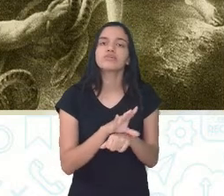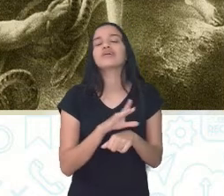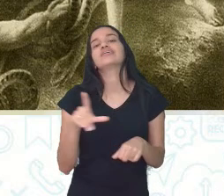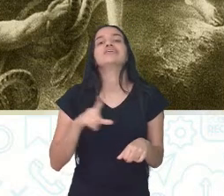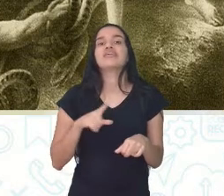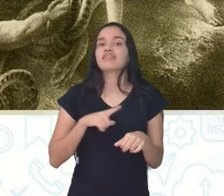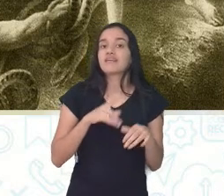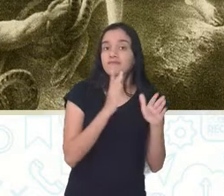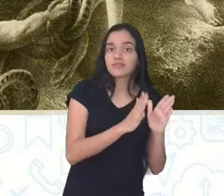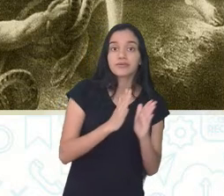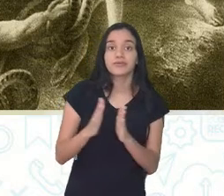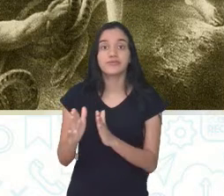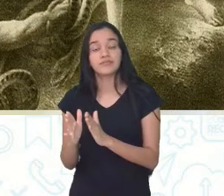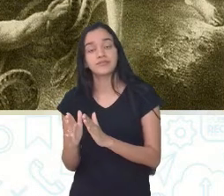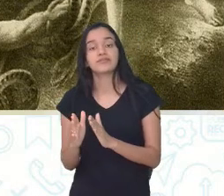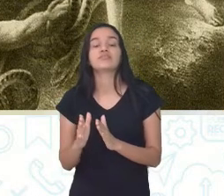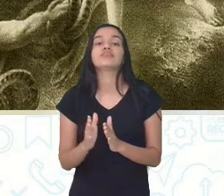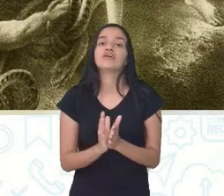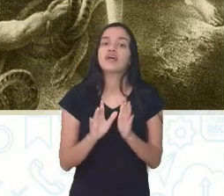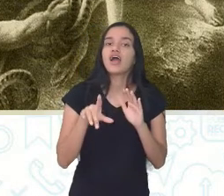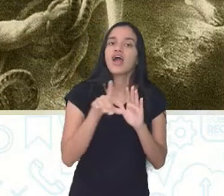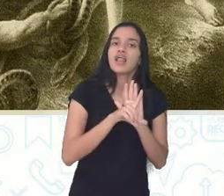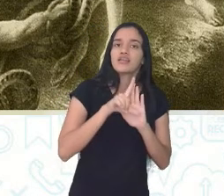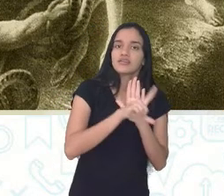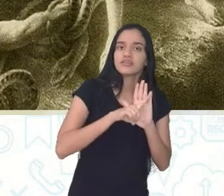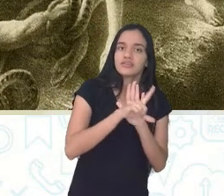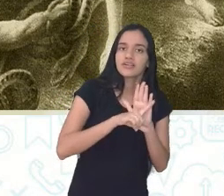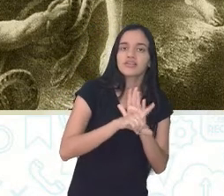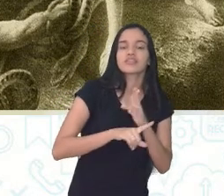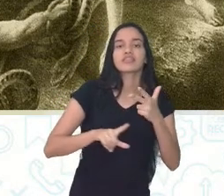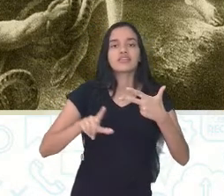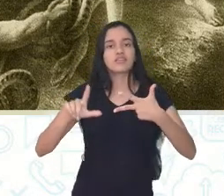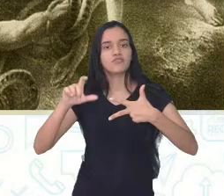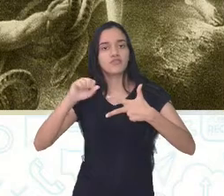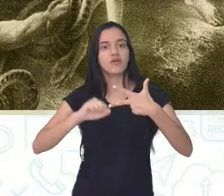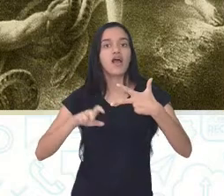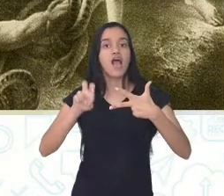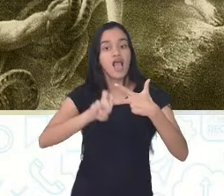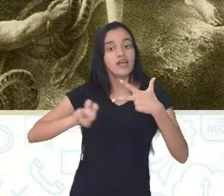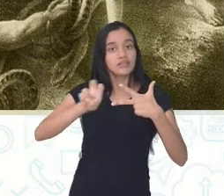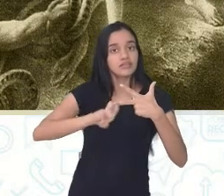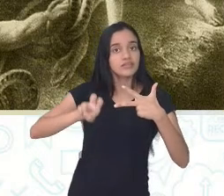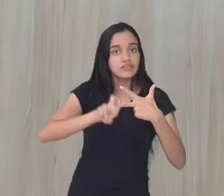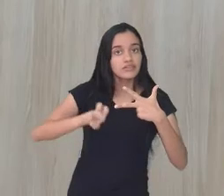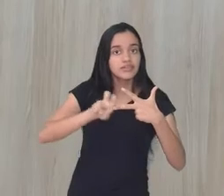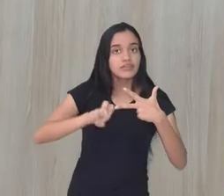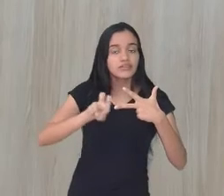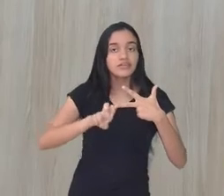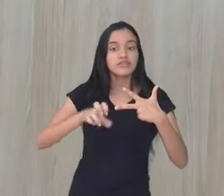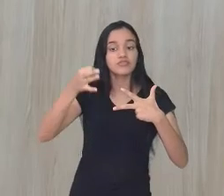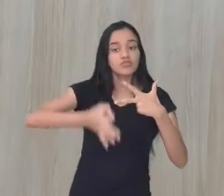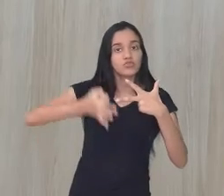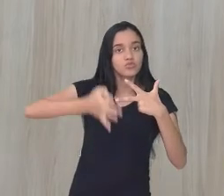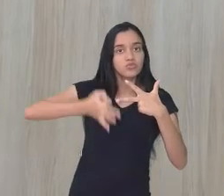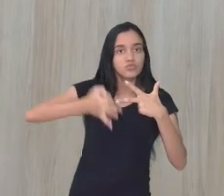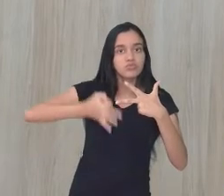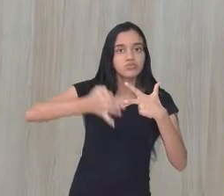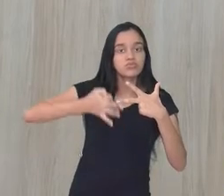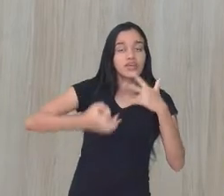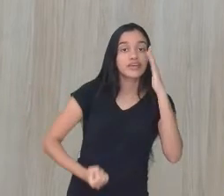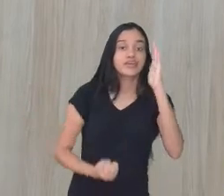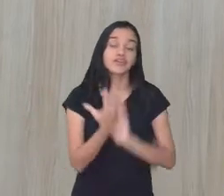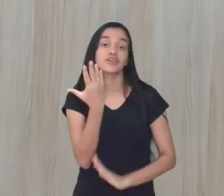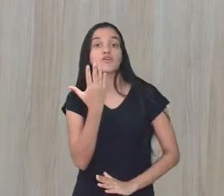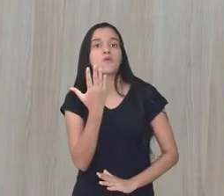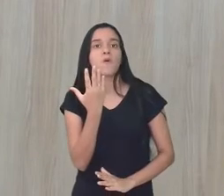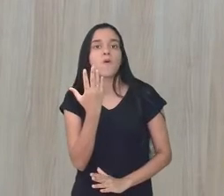essa divisão dos poderes legislativo, executivo e judiciário, certo? Mas ele criou um quarto